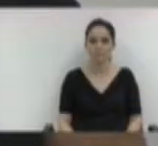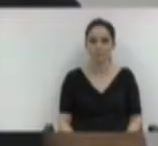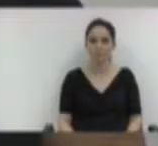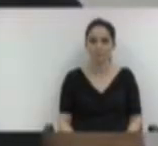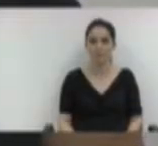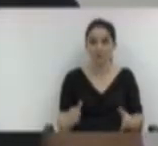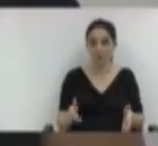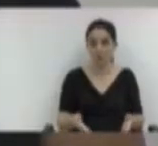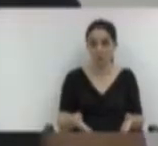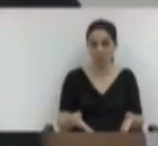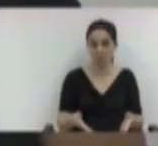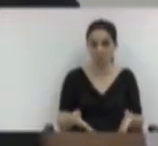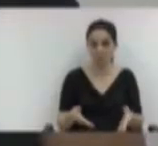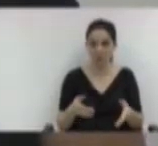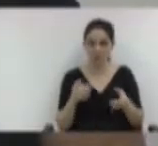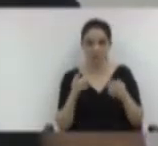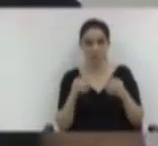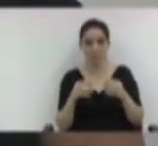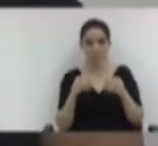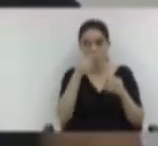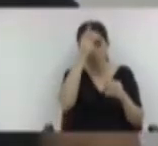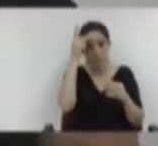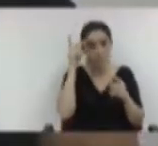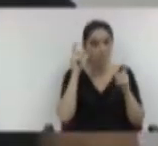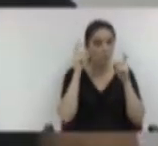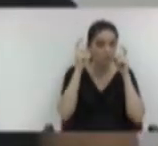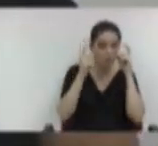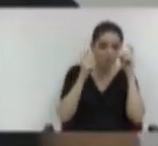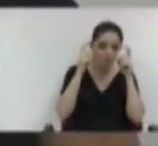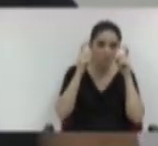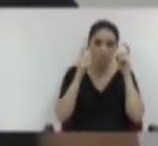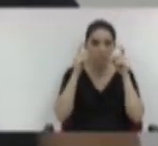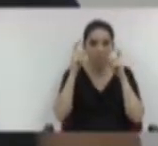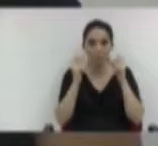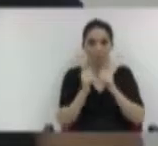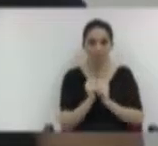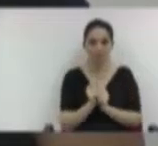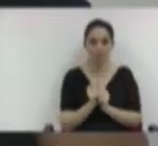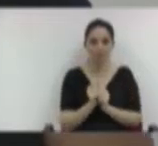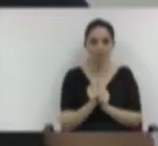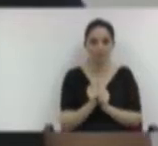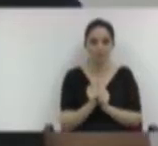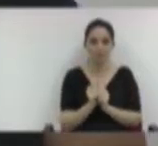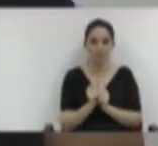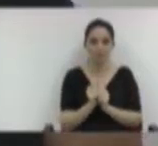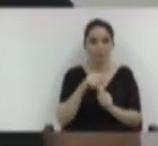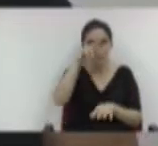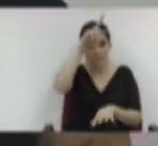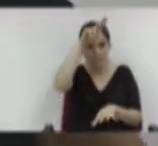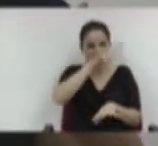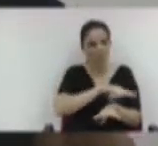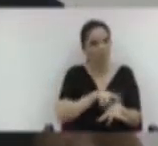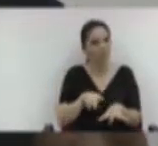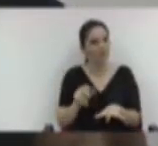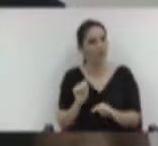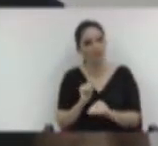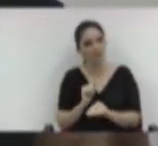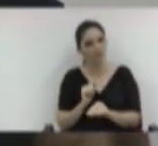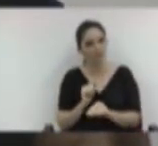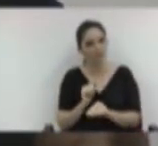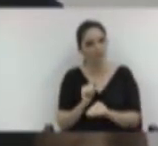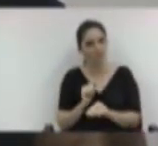preocupado agora, neste momento, com os bichinhos que podem aparecer, eu não sei se